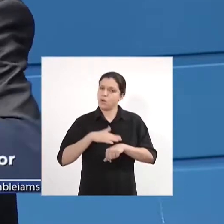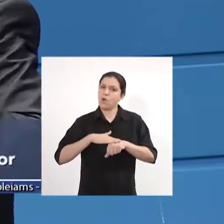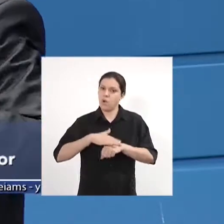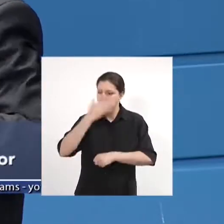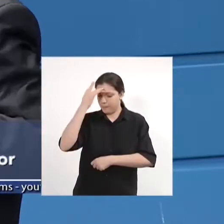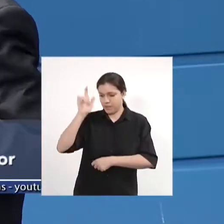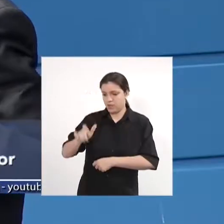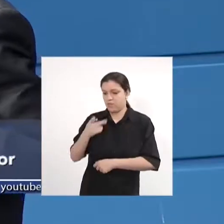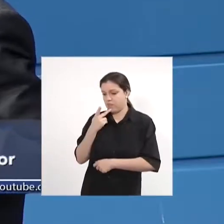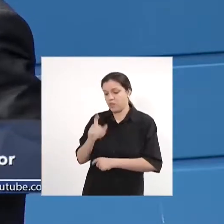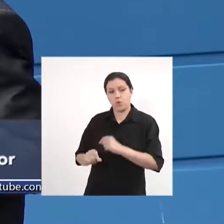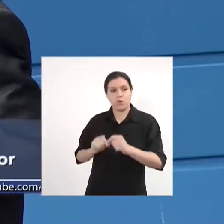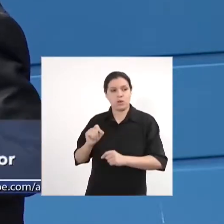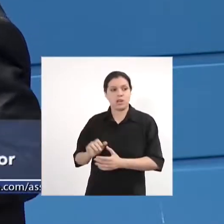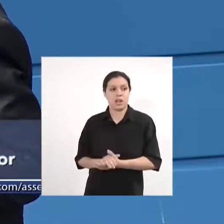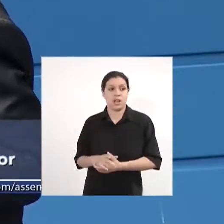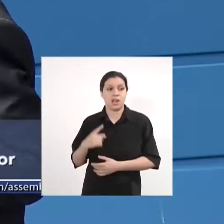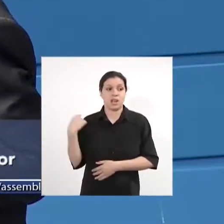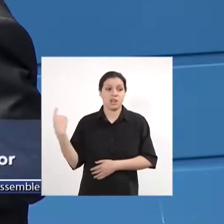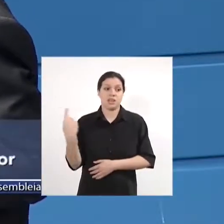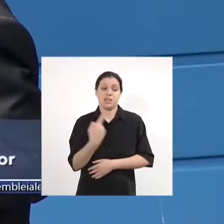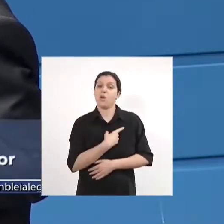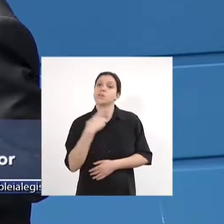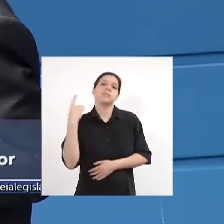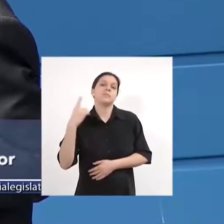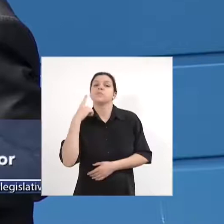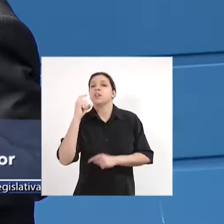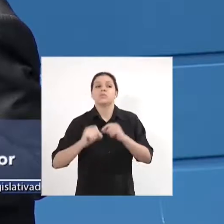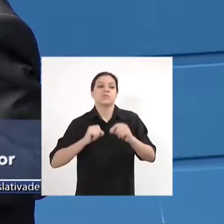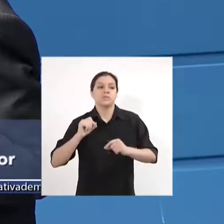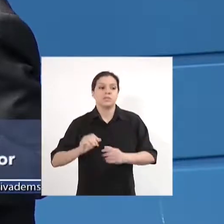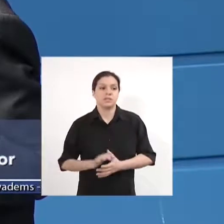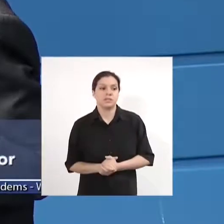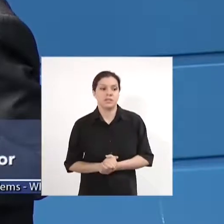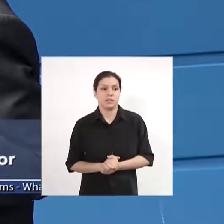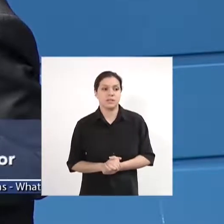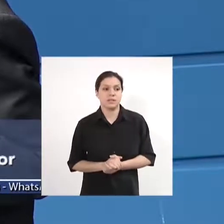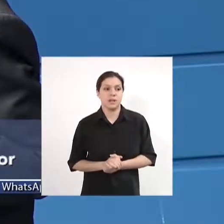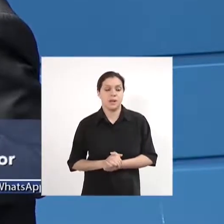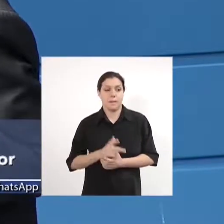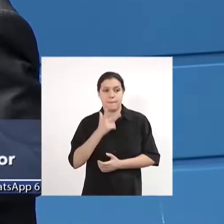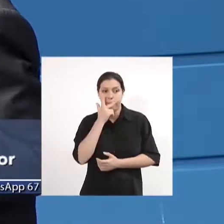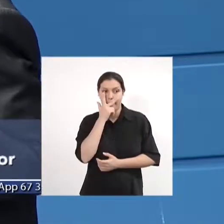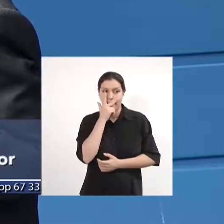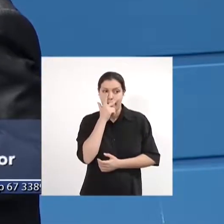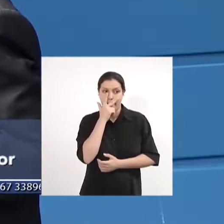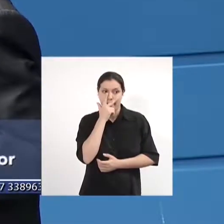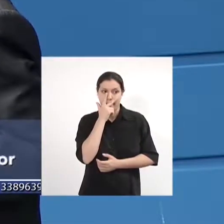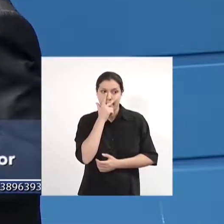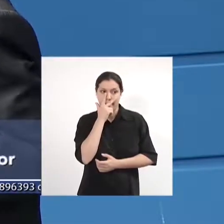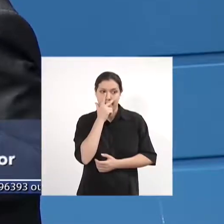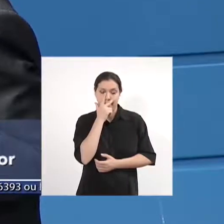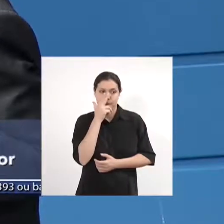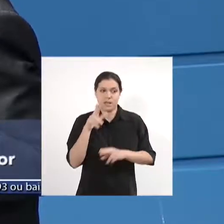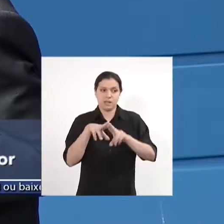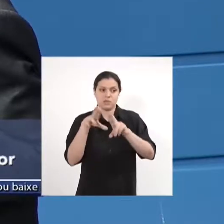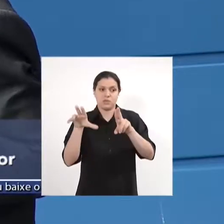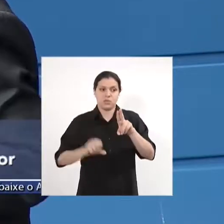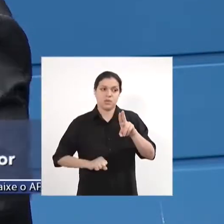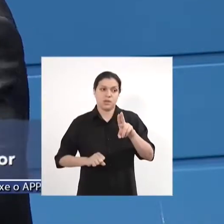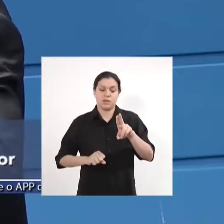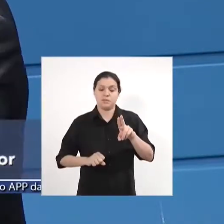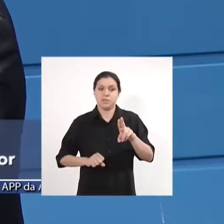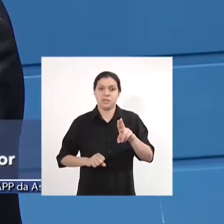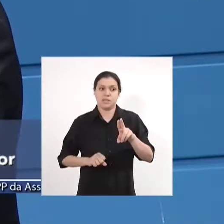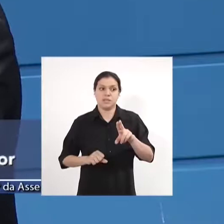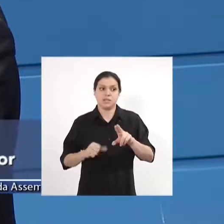ele disse que nós, deputado, tiramos a autonomia financeira da Universidade Estadual de Mato Grosso do Sul,